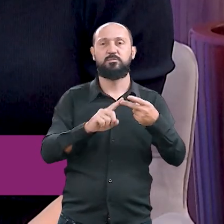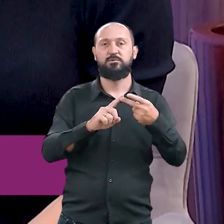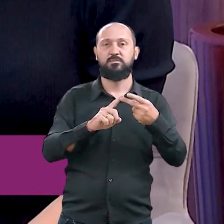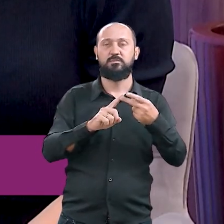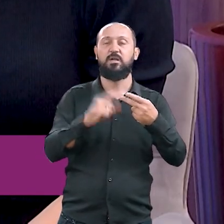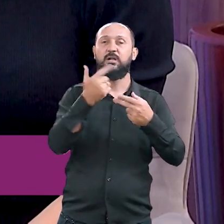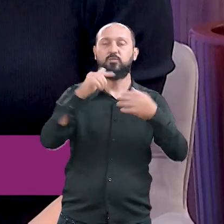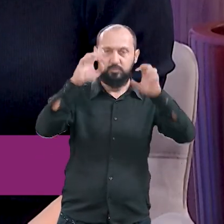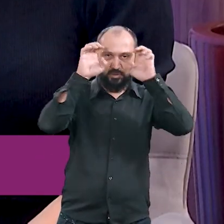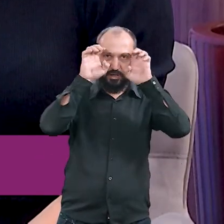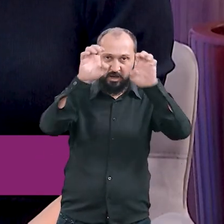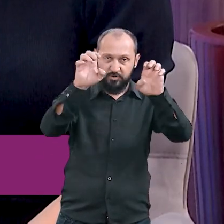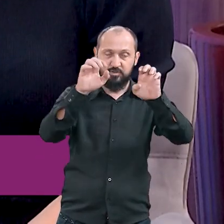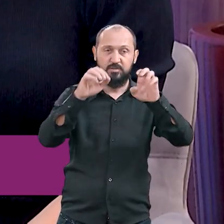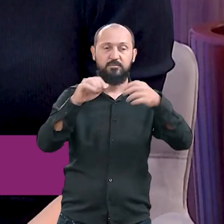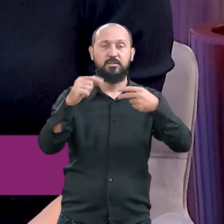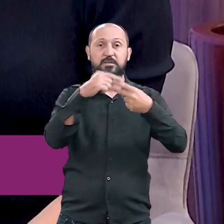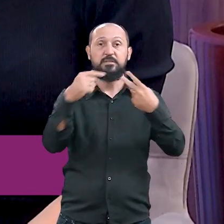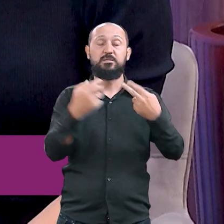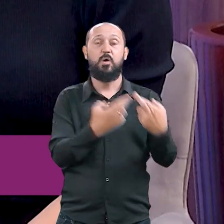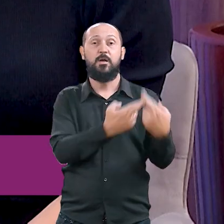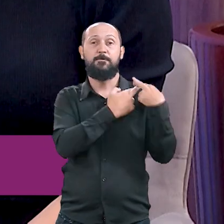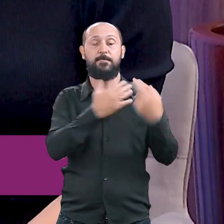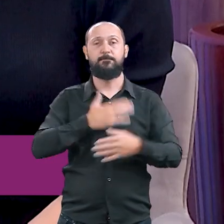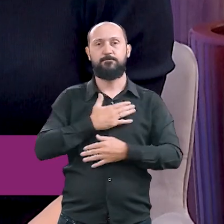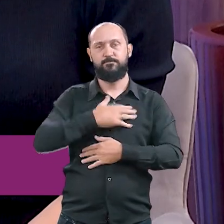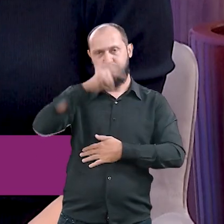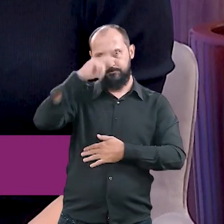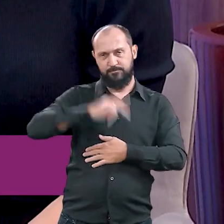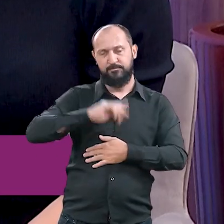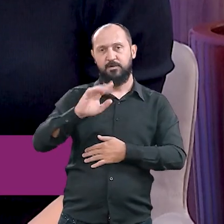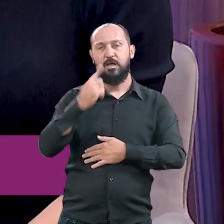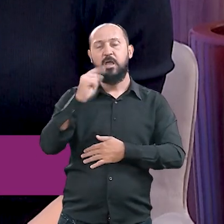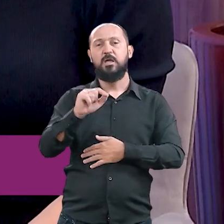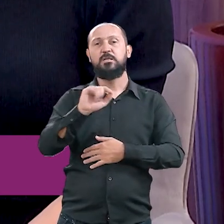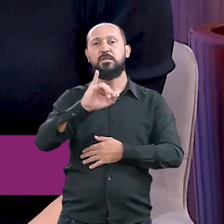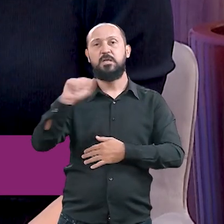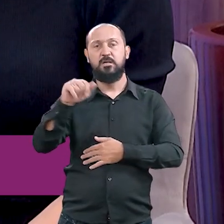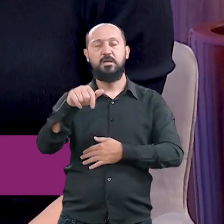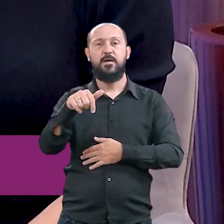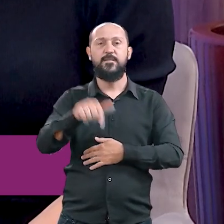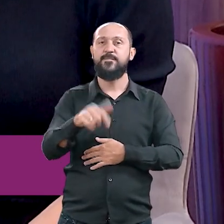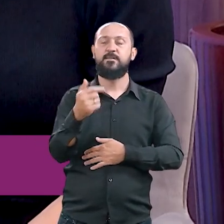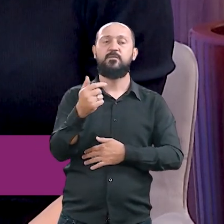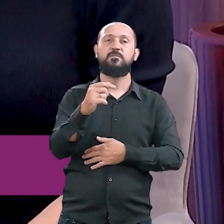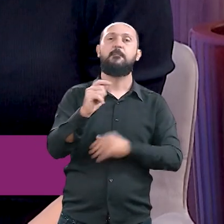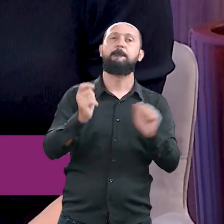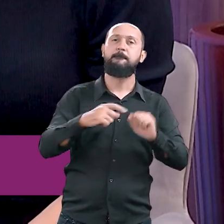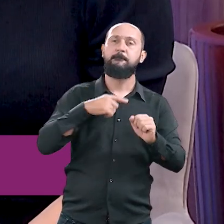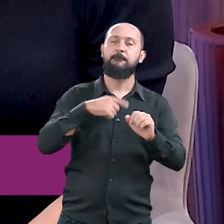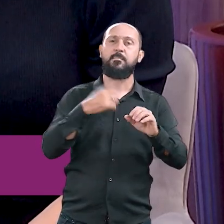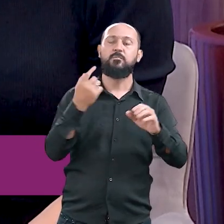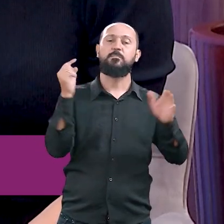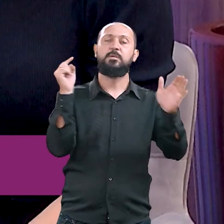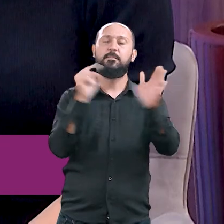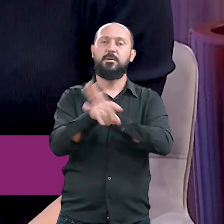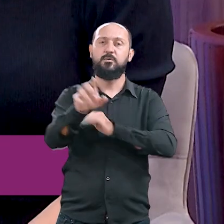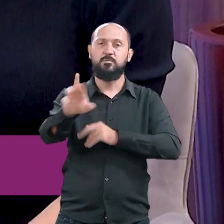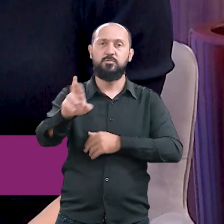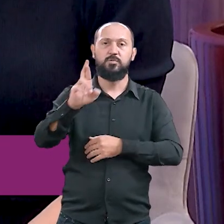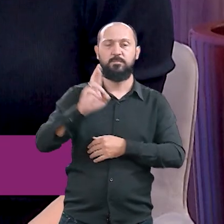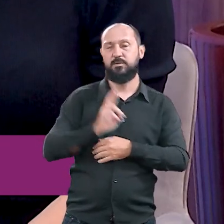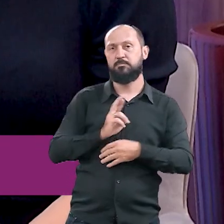benefício direto de usar o ChatGPT. Agora, você fez uma pergunta muito importante sobre essa questão de ser confiável. A gente